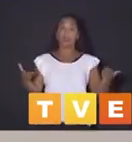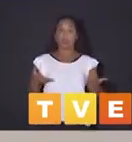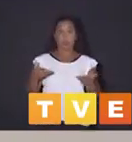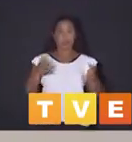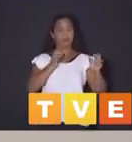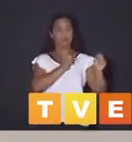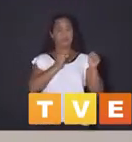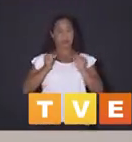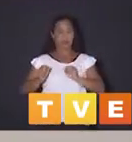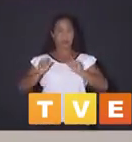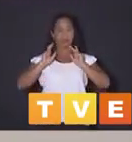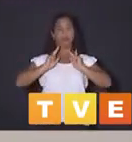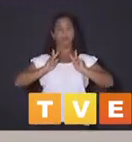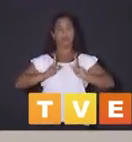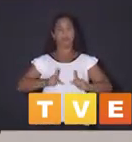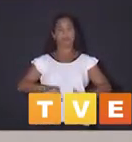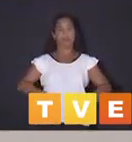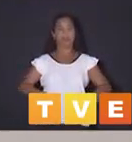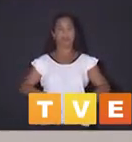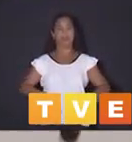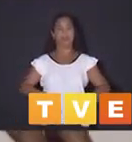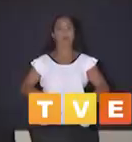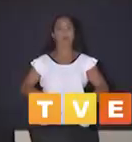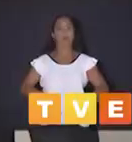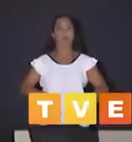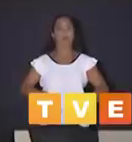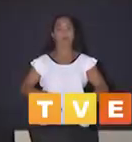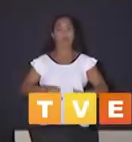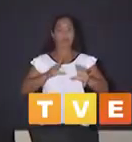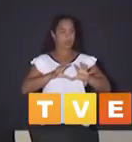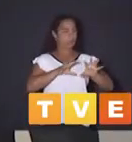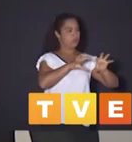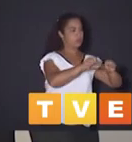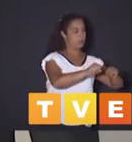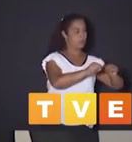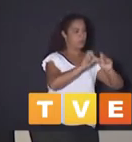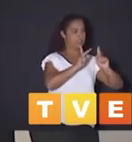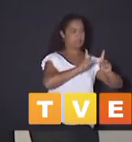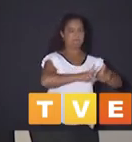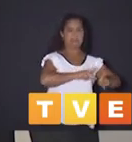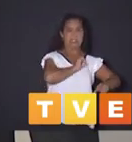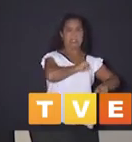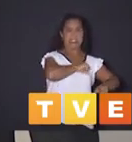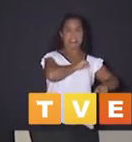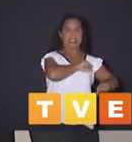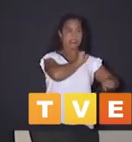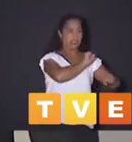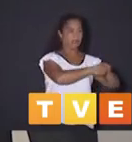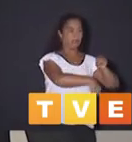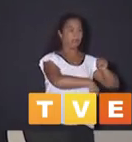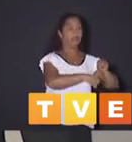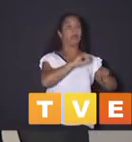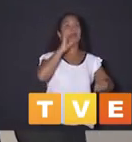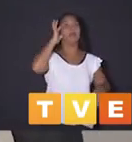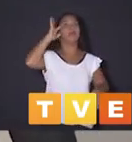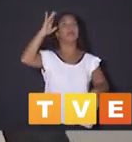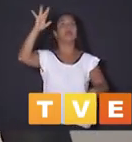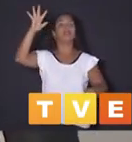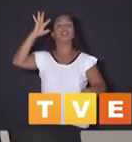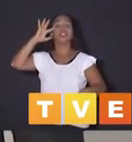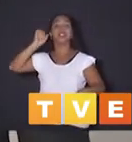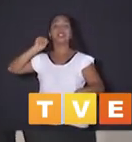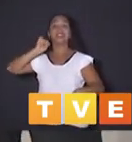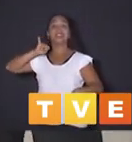poder né quando domina humano ele faz coisas terríveis imagina o que a máquina pode não fazer com a gente